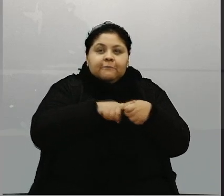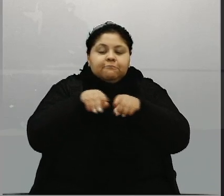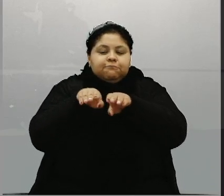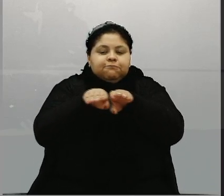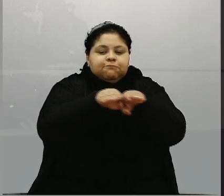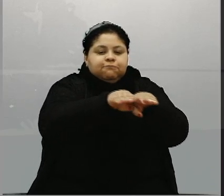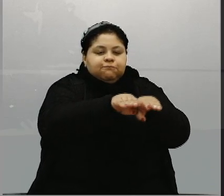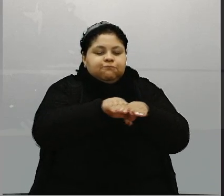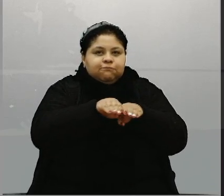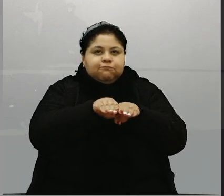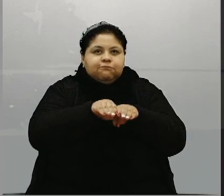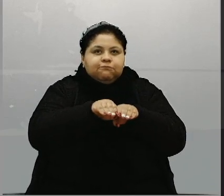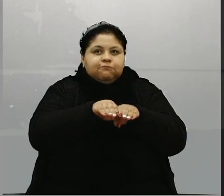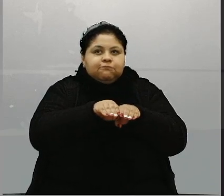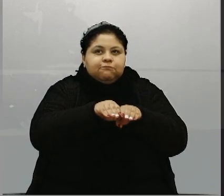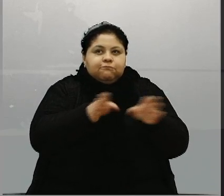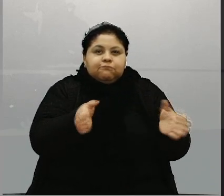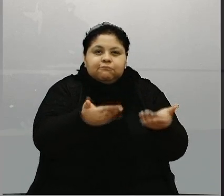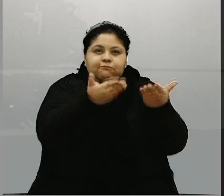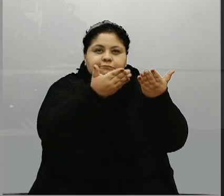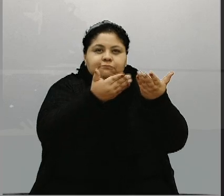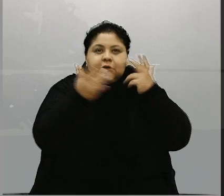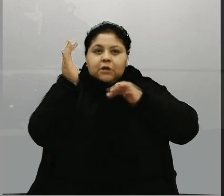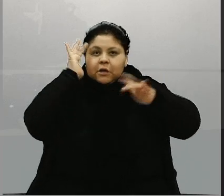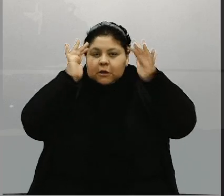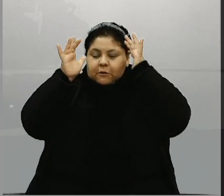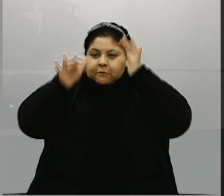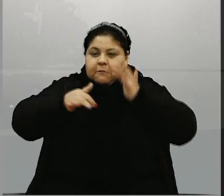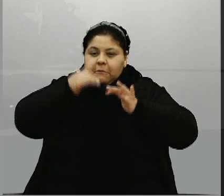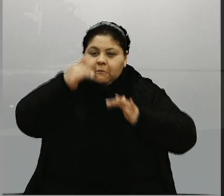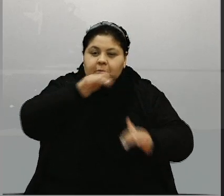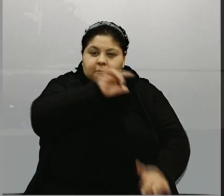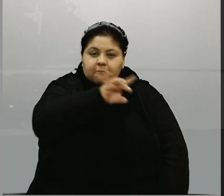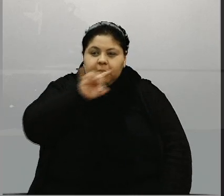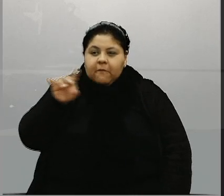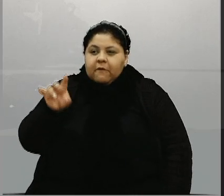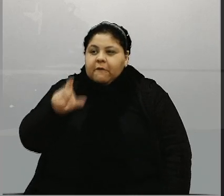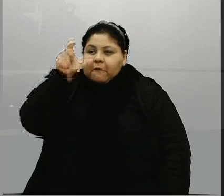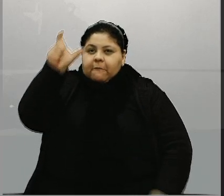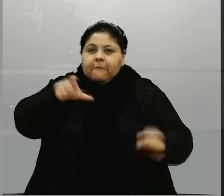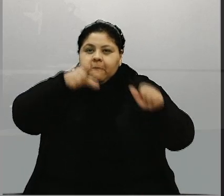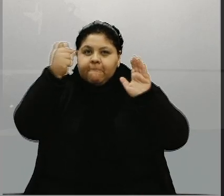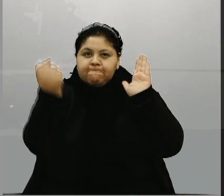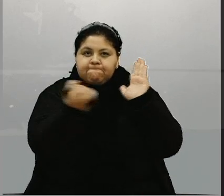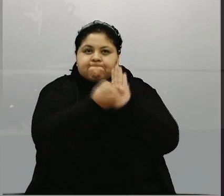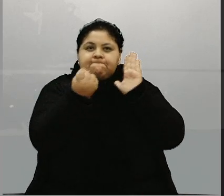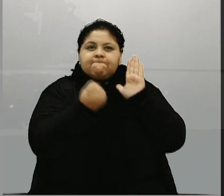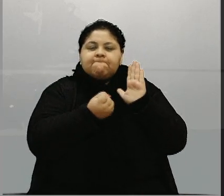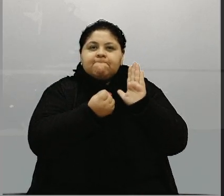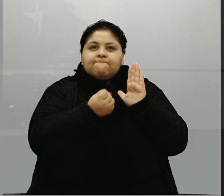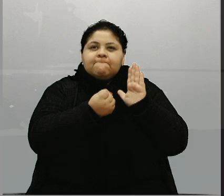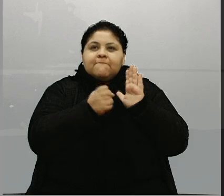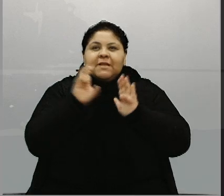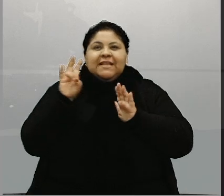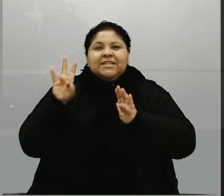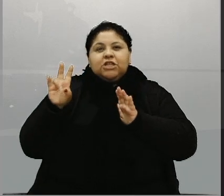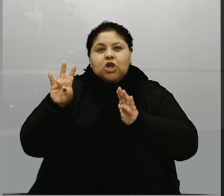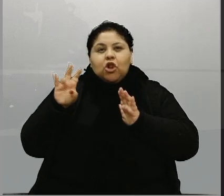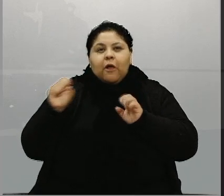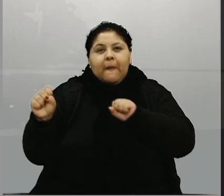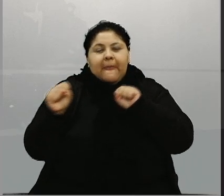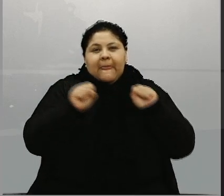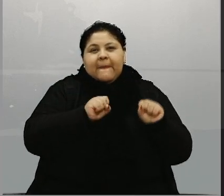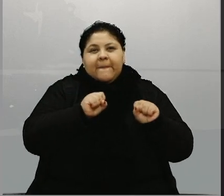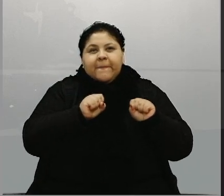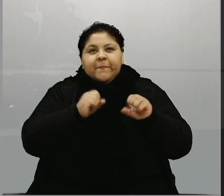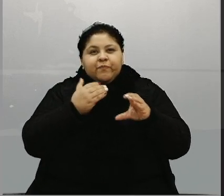e produtiva. Pois imaginamos um futuro onde cada pessoa que foi marcada pela dependência química possa receber uma